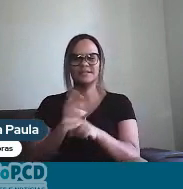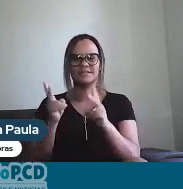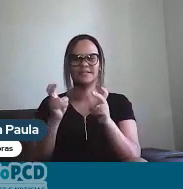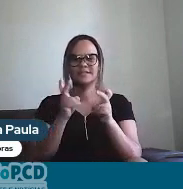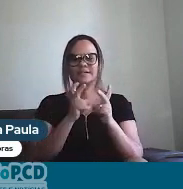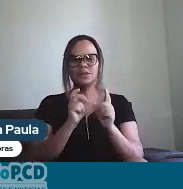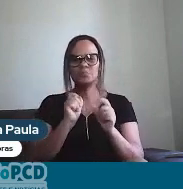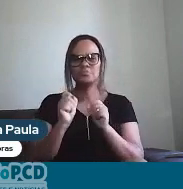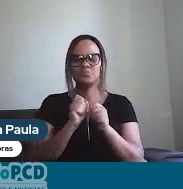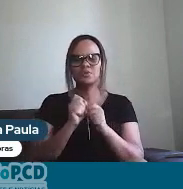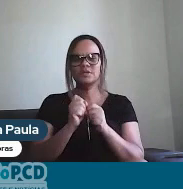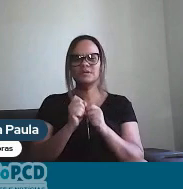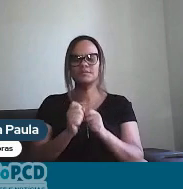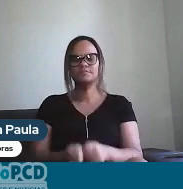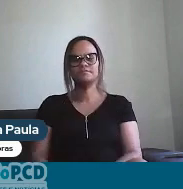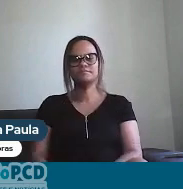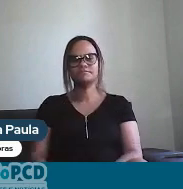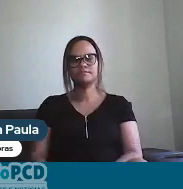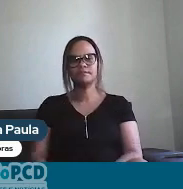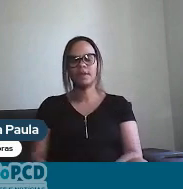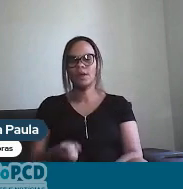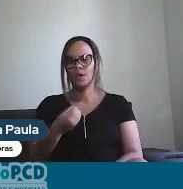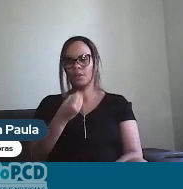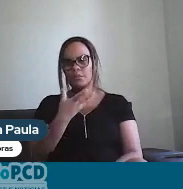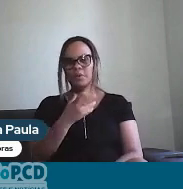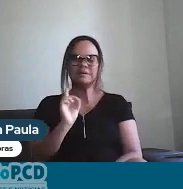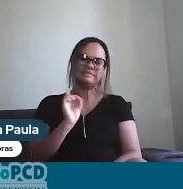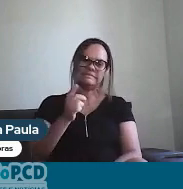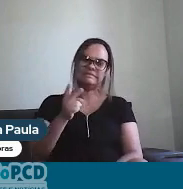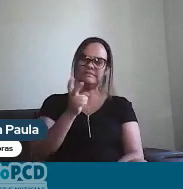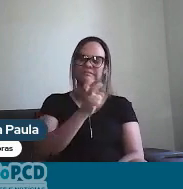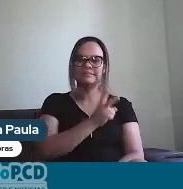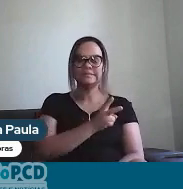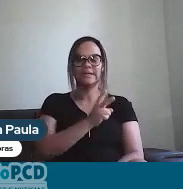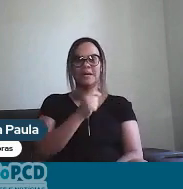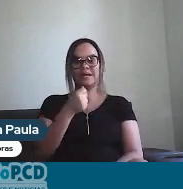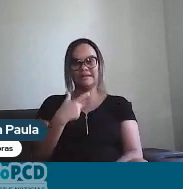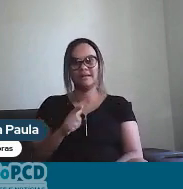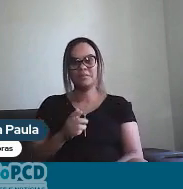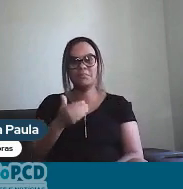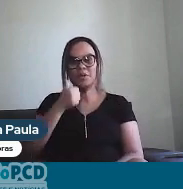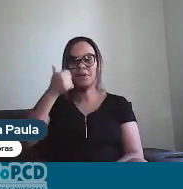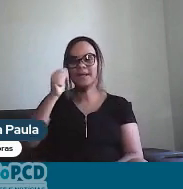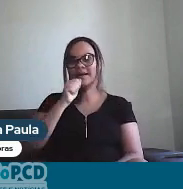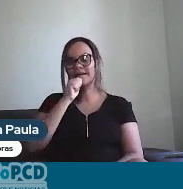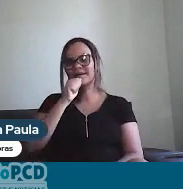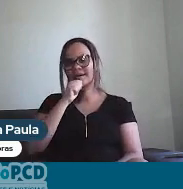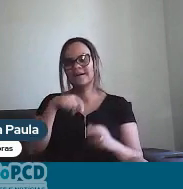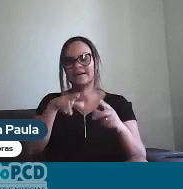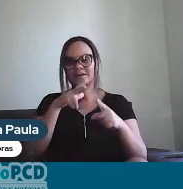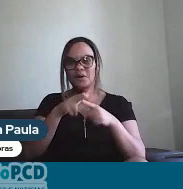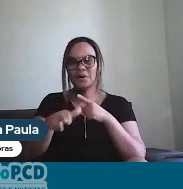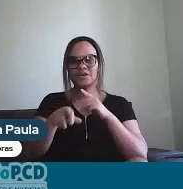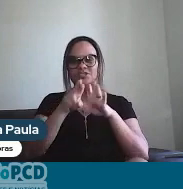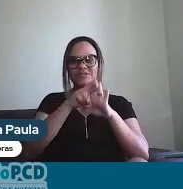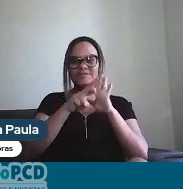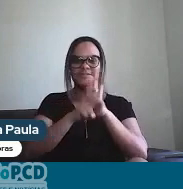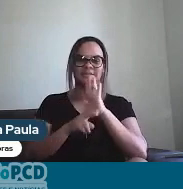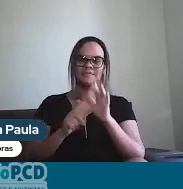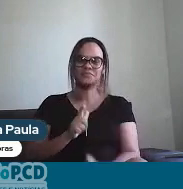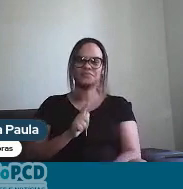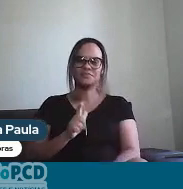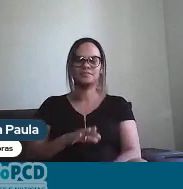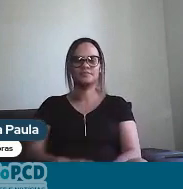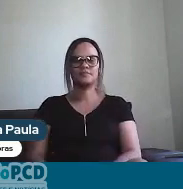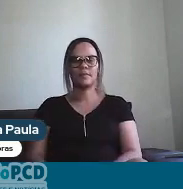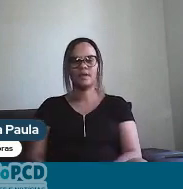como ainda não totalmente boas, né? Tinha algumas coisinhas para melhorar ali, inclusive essas réguas de corte que estavam meio rigorosas. Sendo